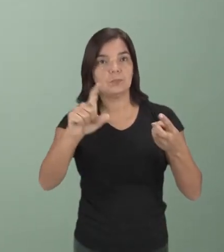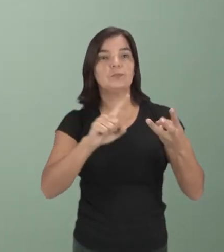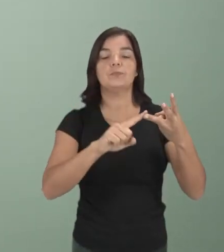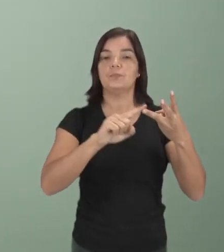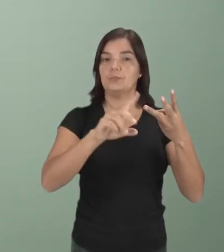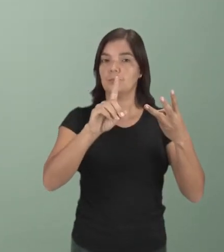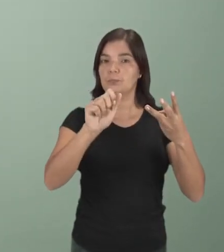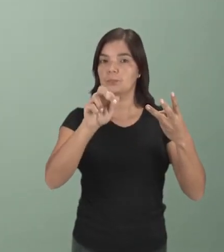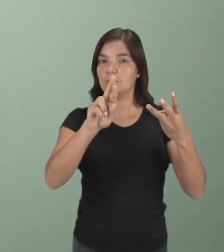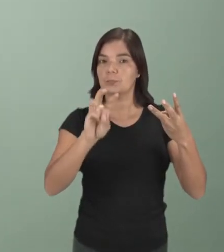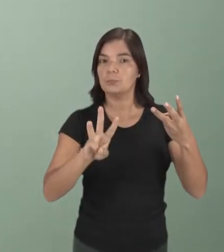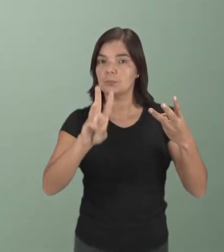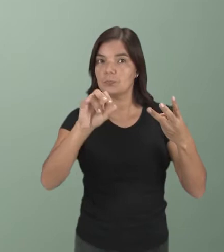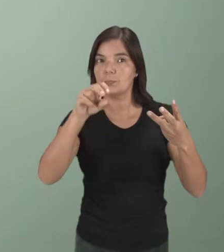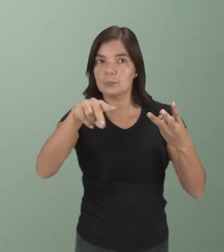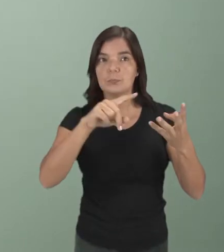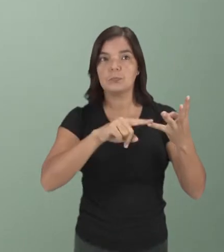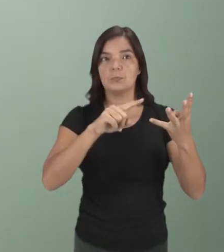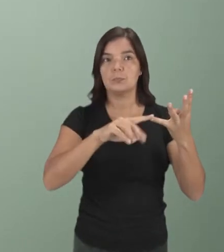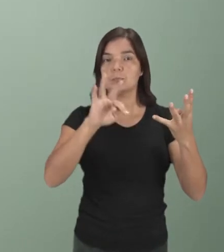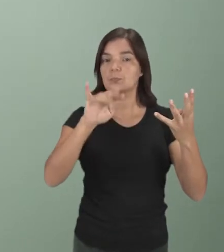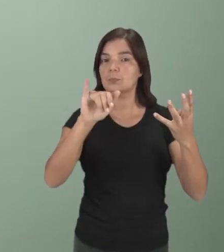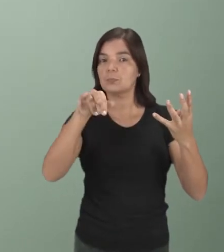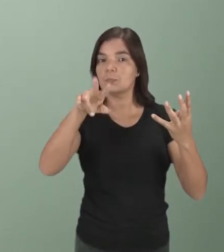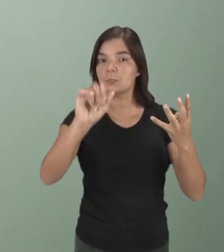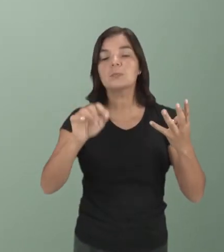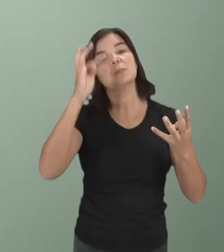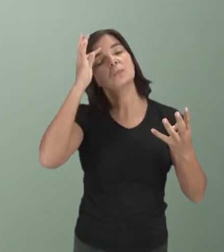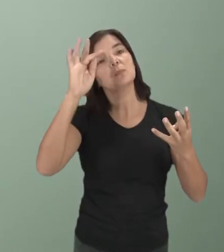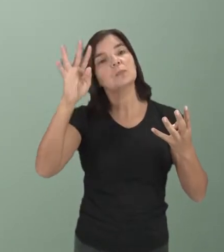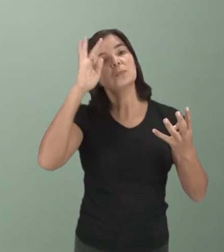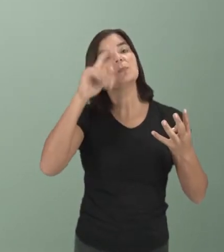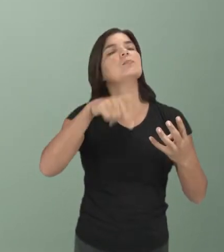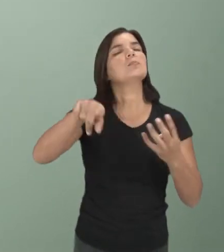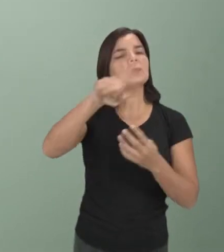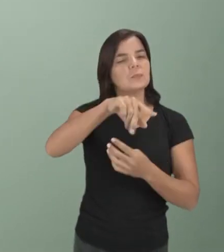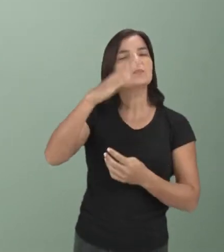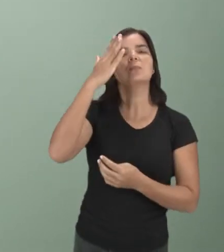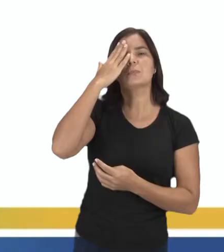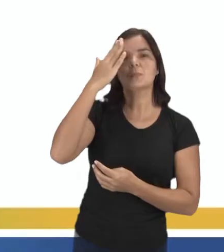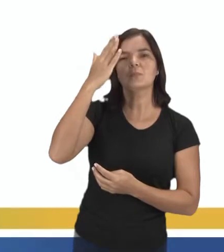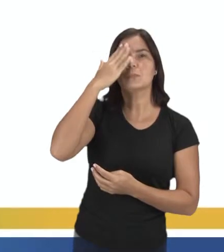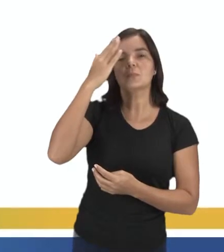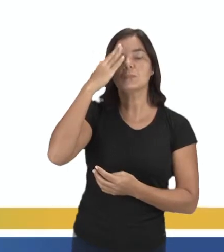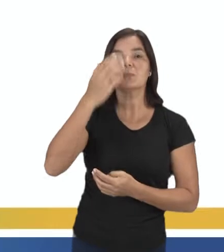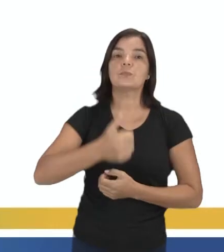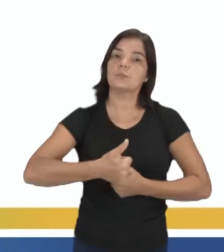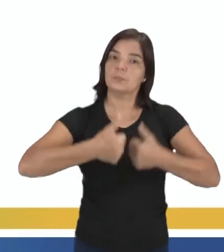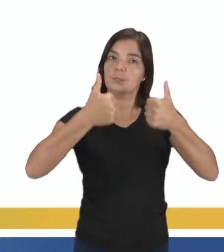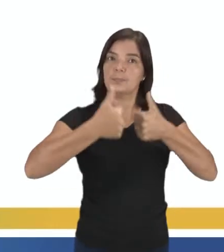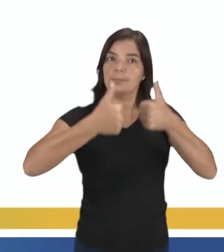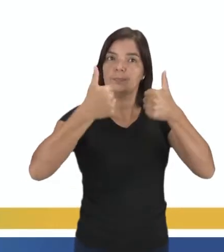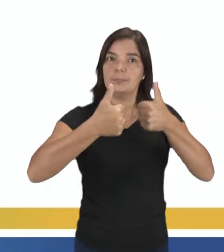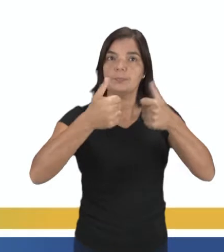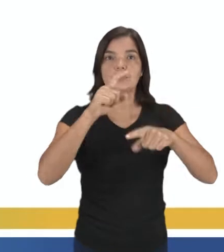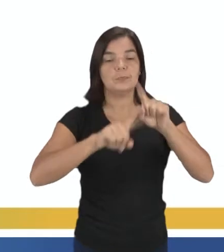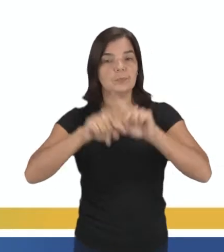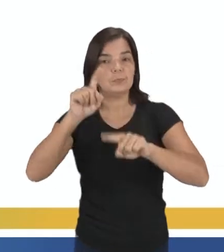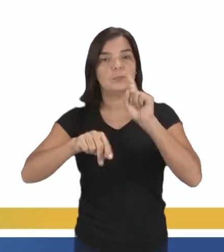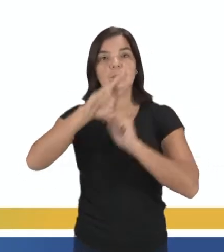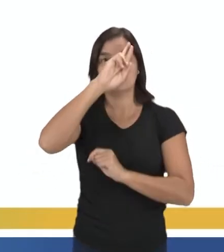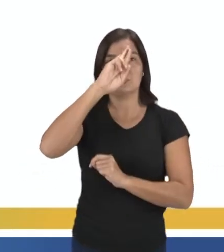Darwin, Hippolyte Taine, com as suas teorias. Vocês já devem ter ouvido o positivismo, o